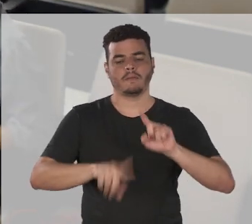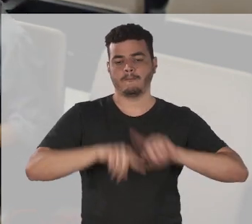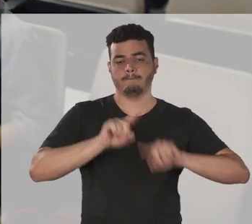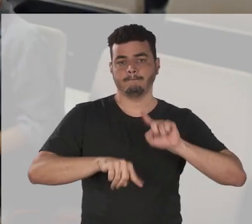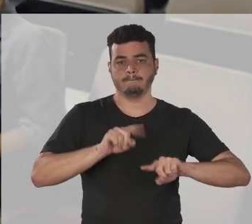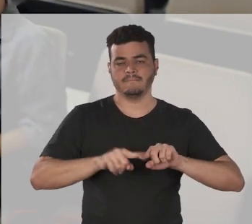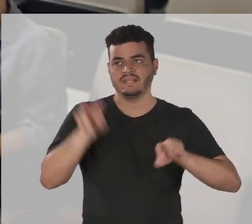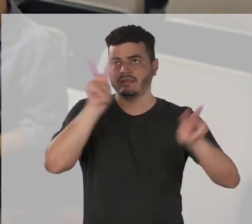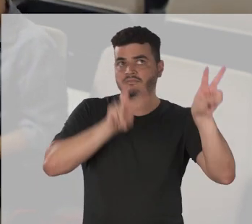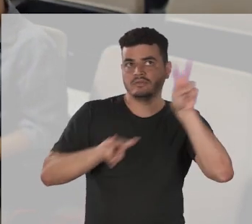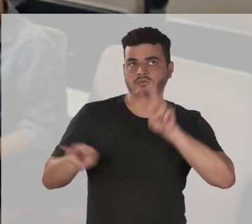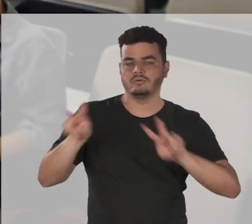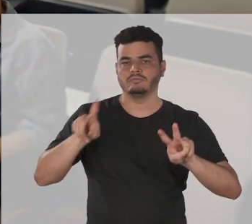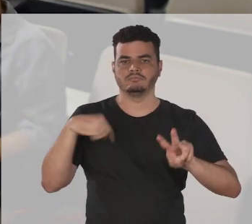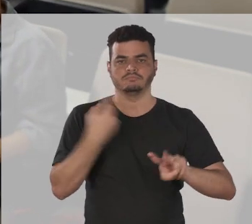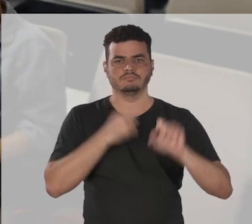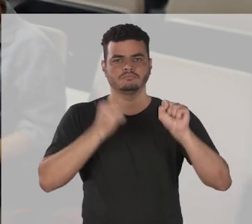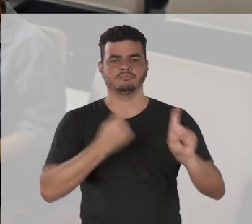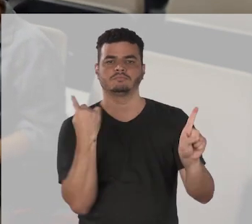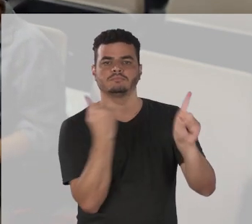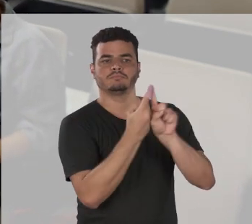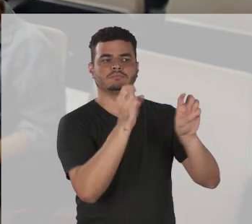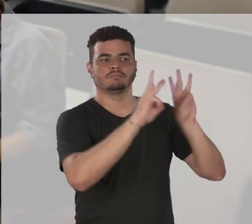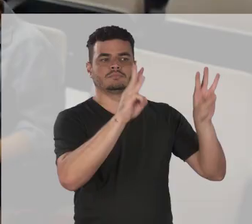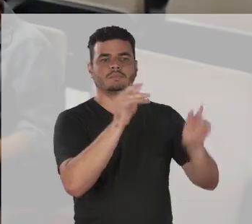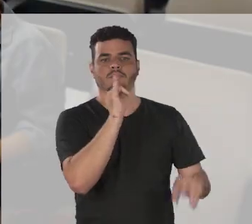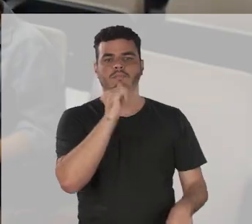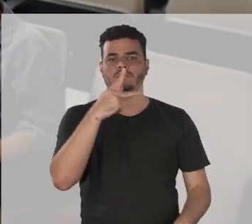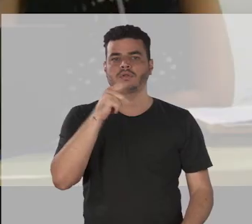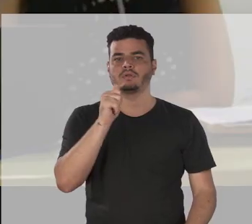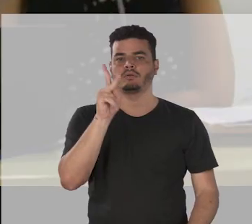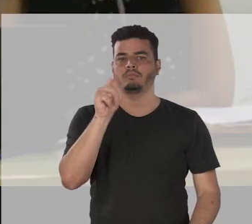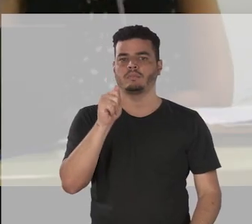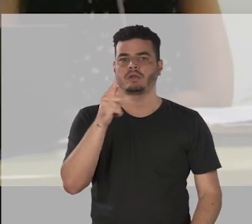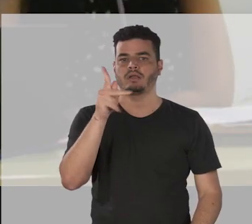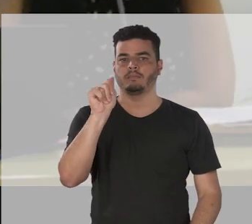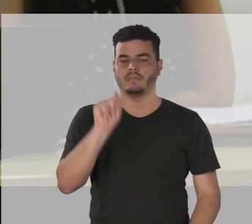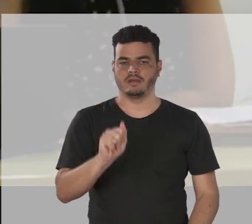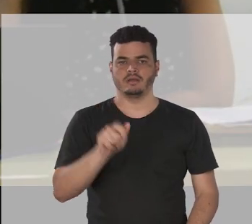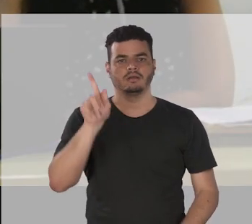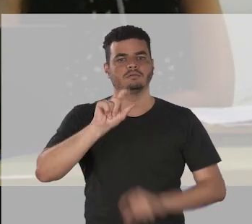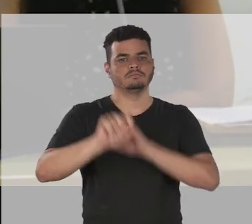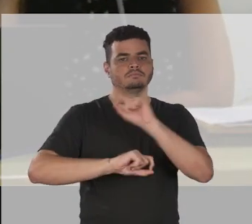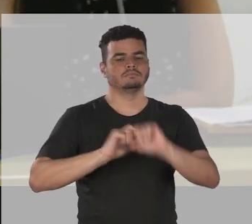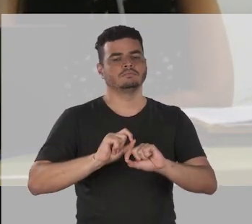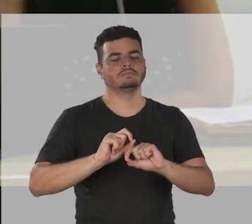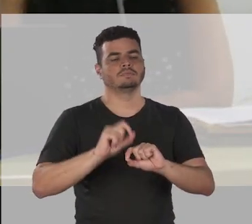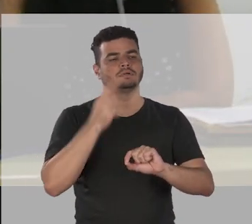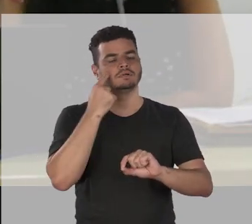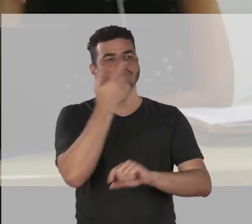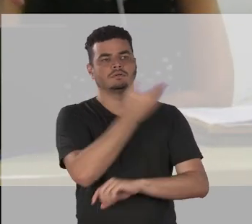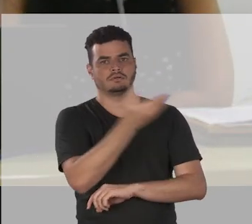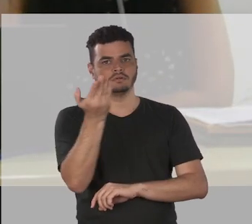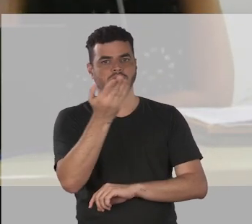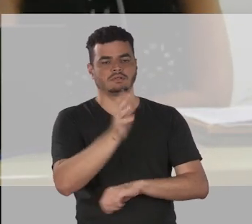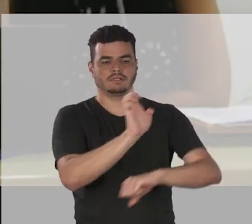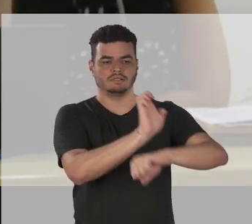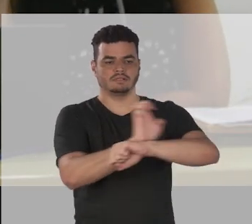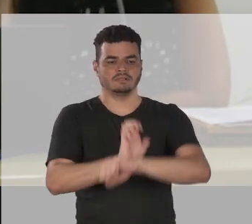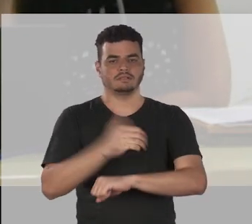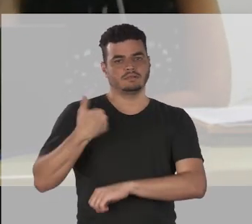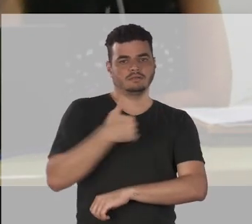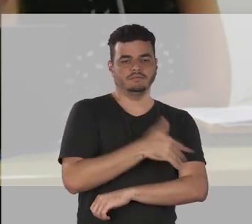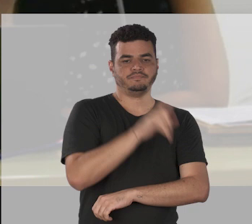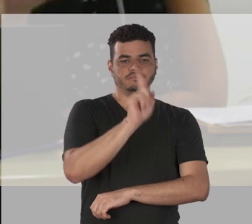que podem encontrar também na internet. Tem Paca Paca, que é um canal do Estado argentino